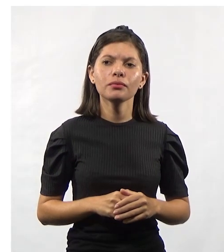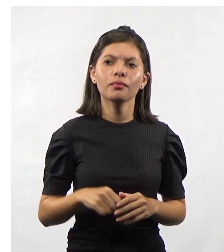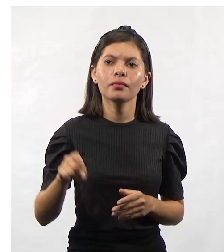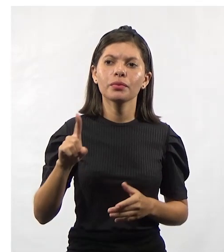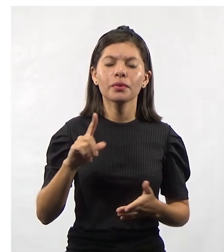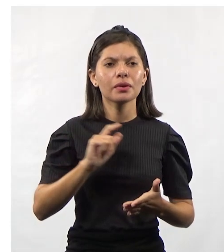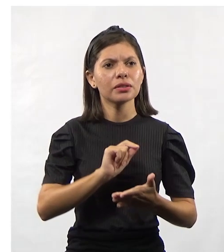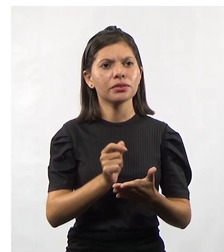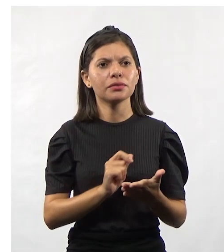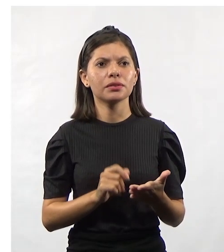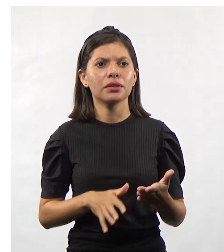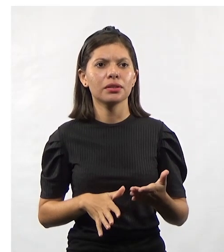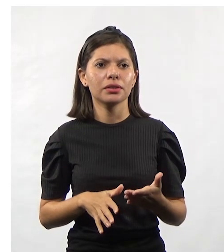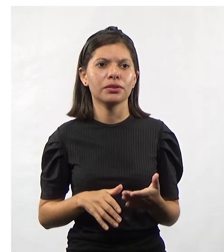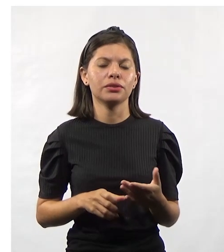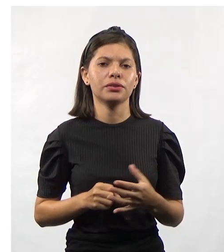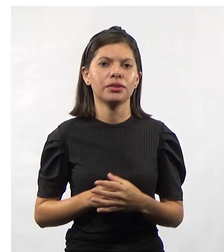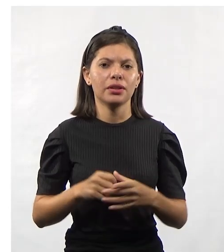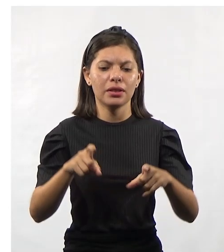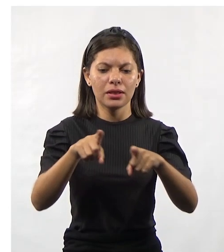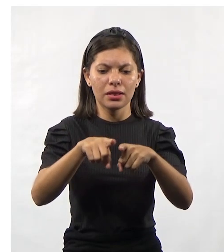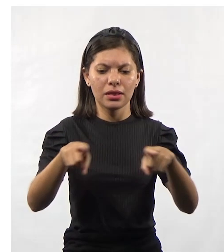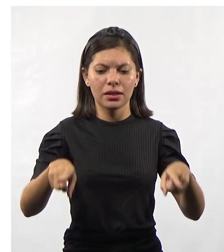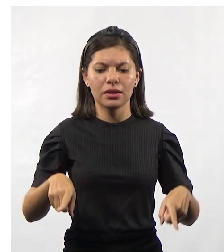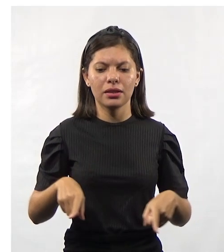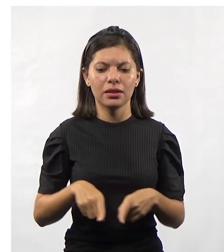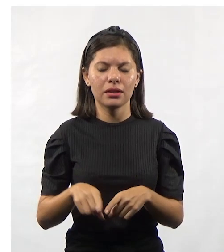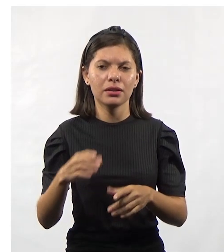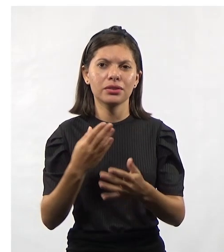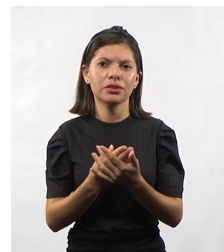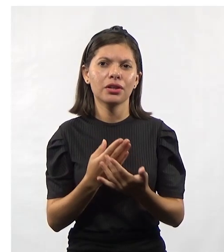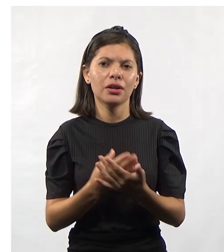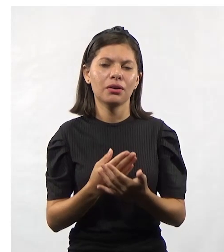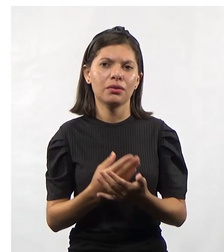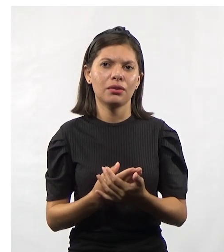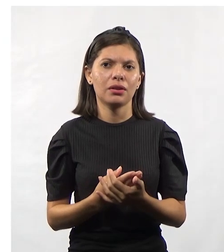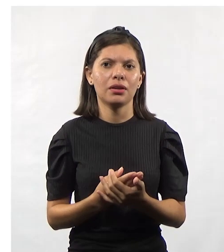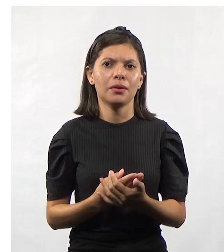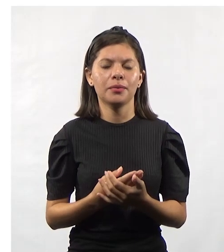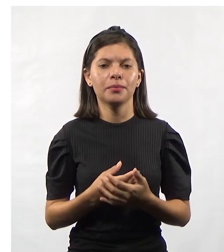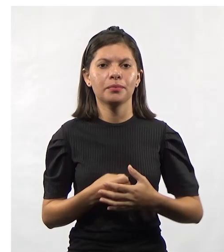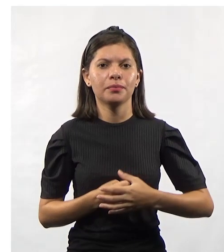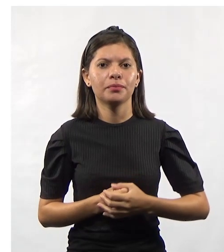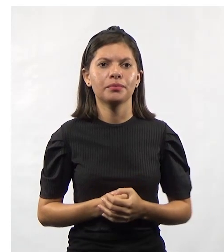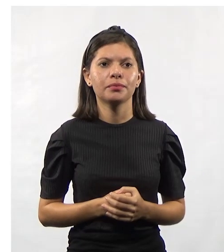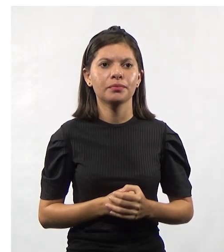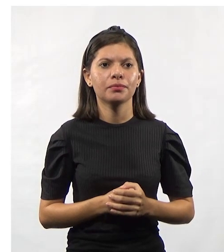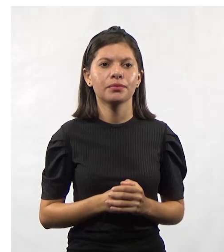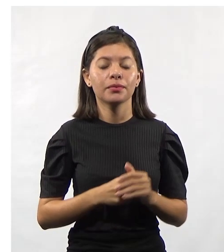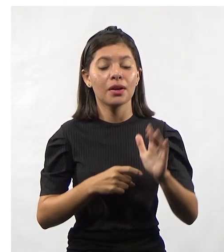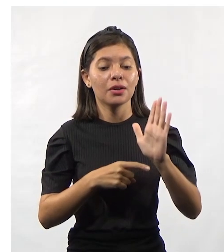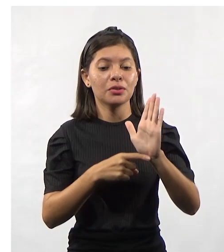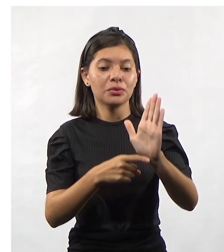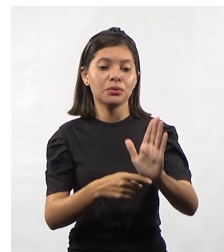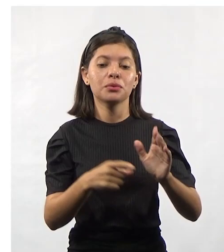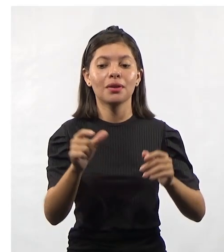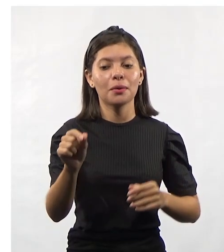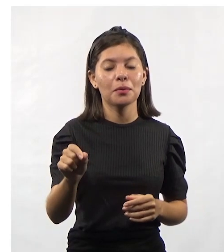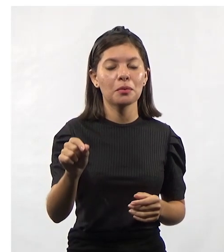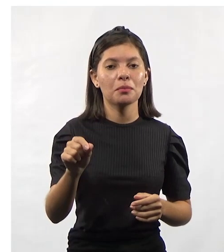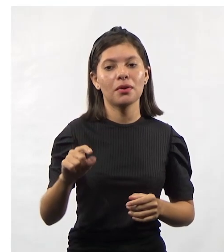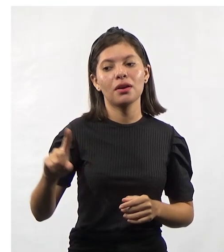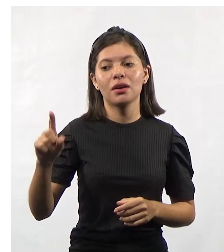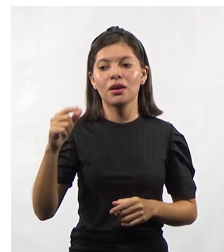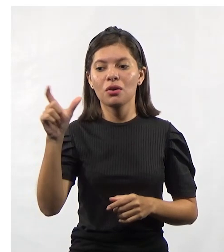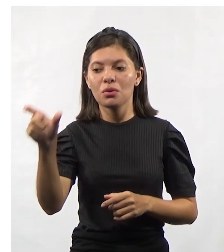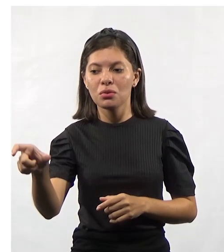vezes, uma atividade que você passa em sala de aula afeta uma criança de uma forma, mas vai afetar